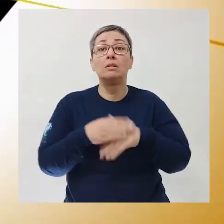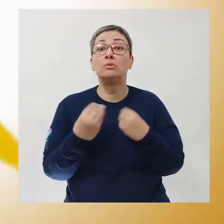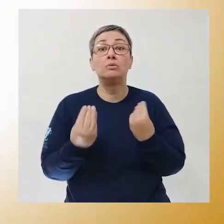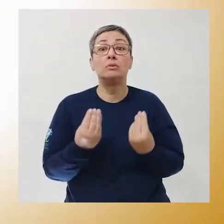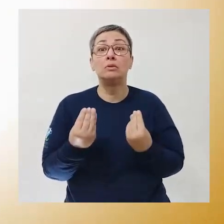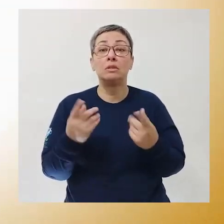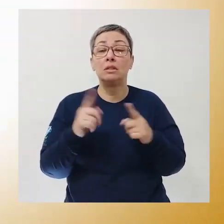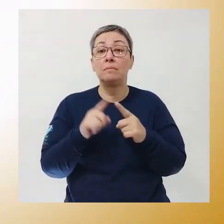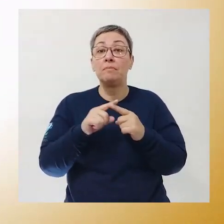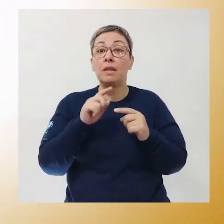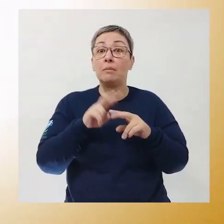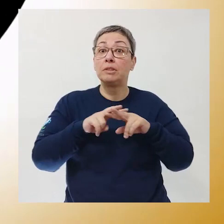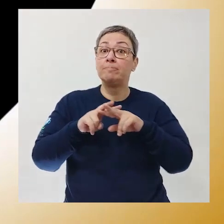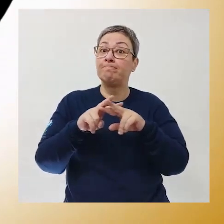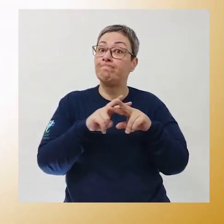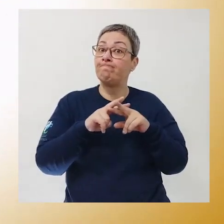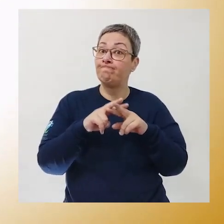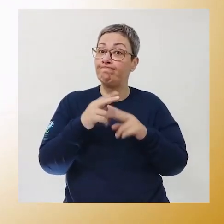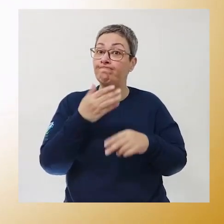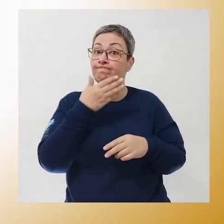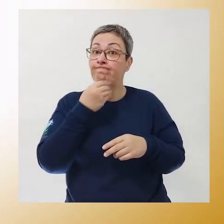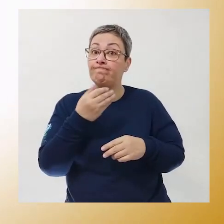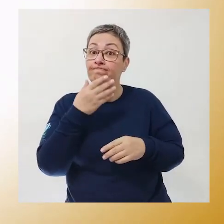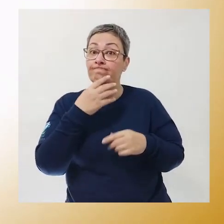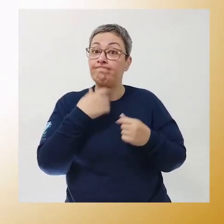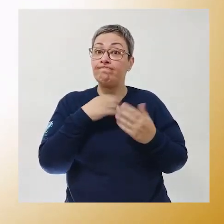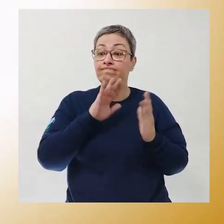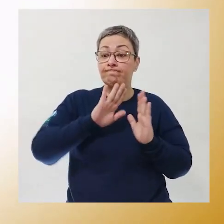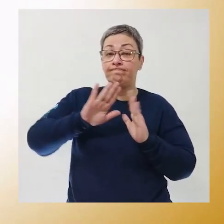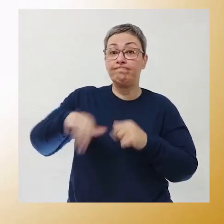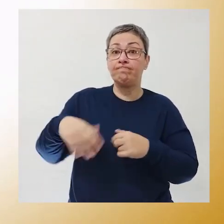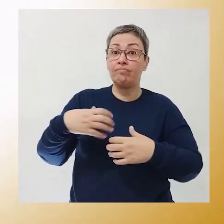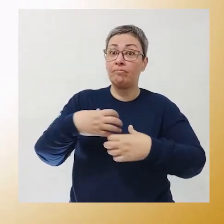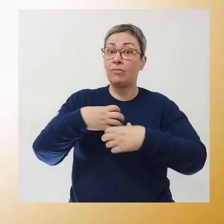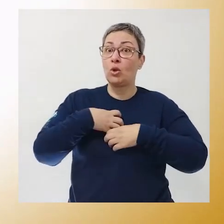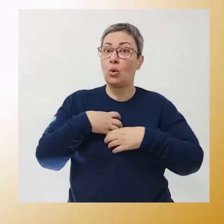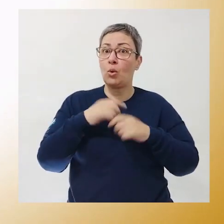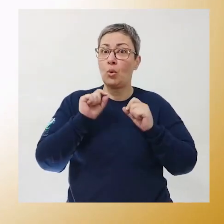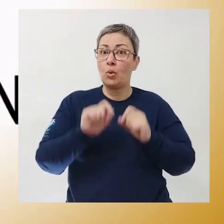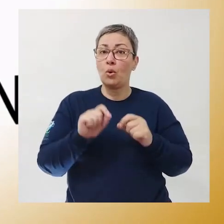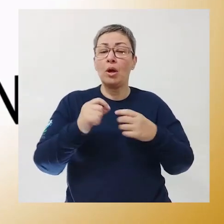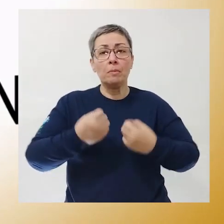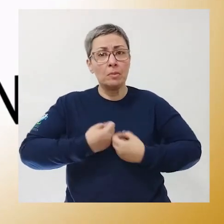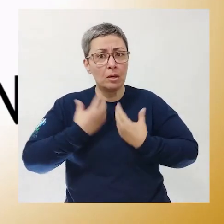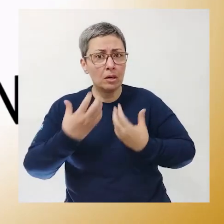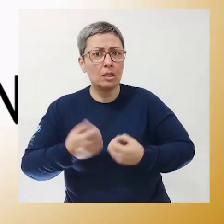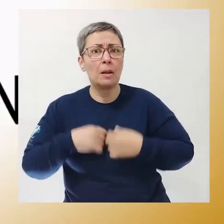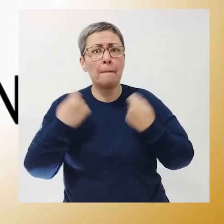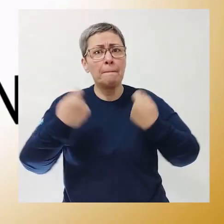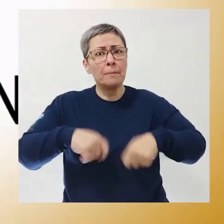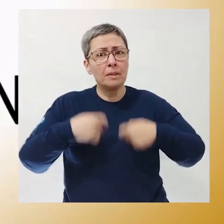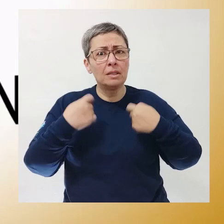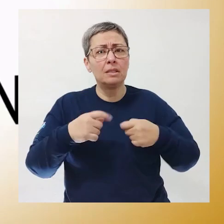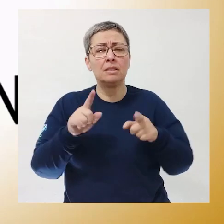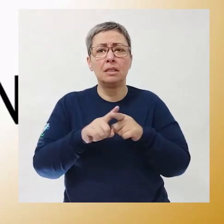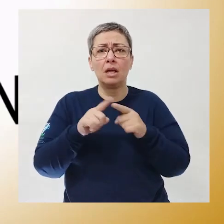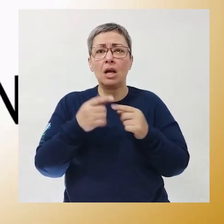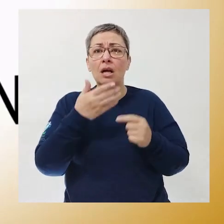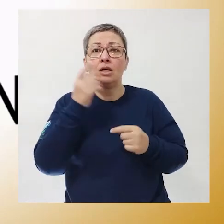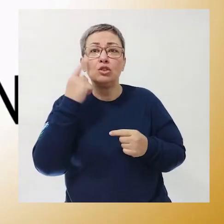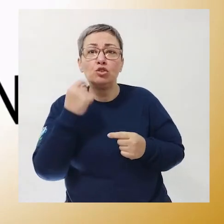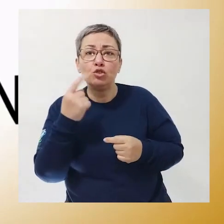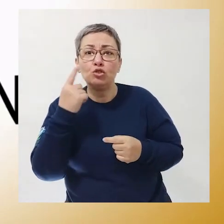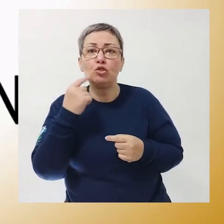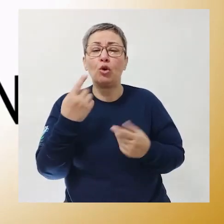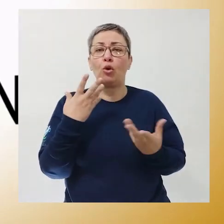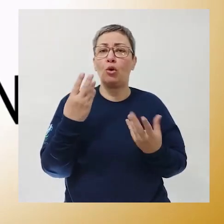fazer? Rever a masculinidade, deixar expressar os sentimentos que existem em nossos meninos. Choro